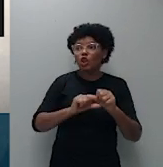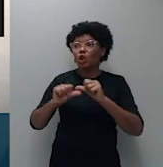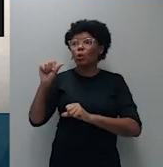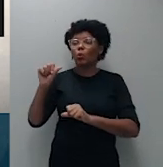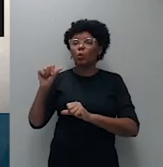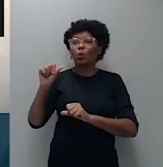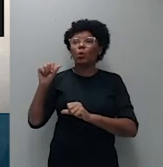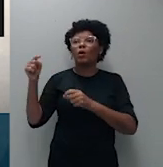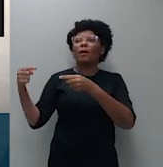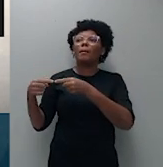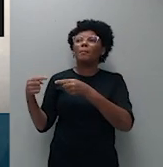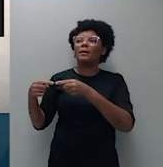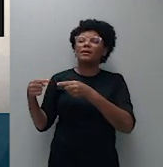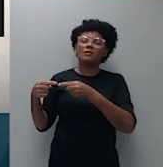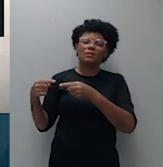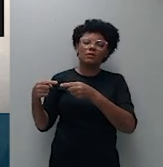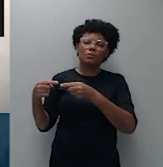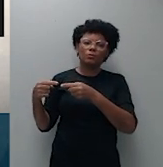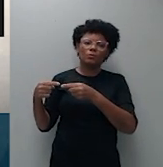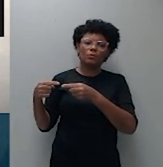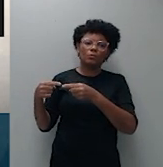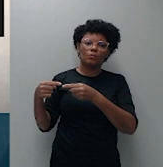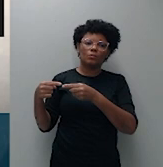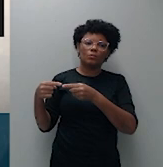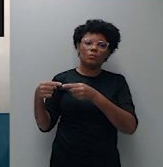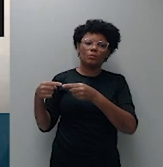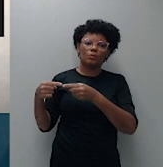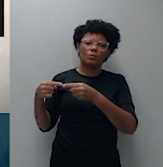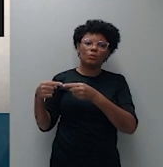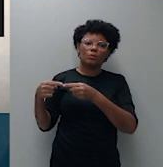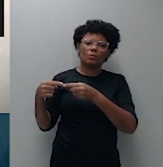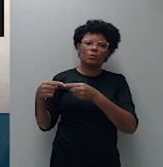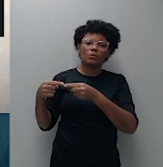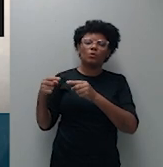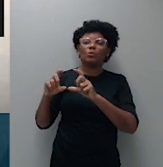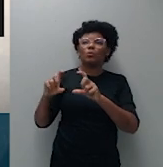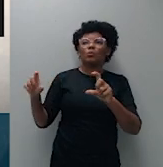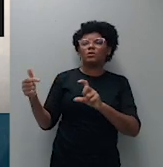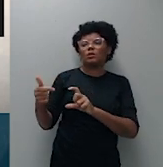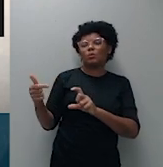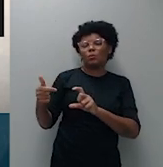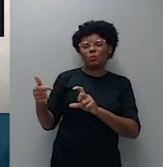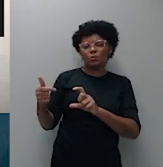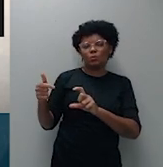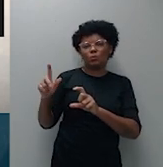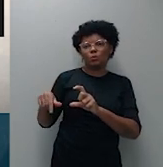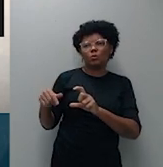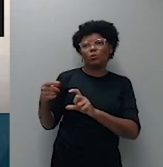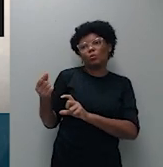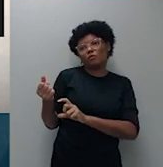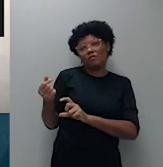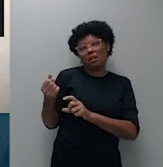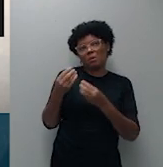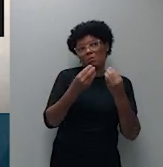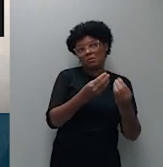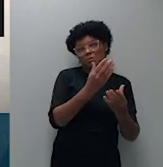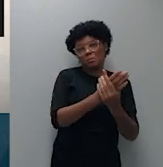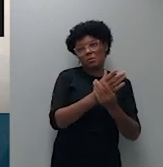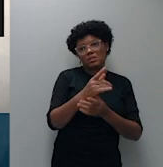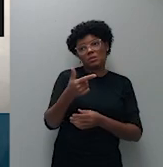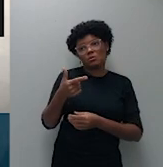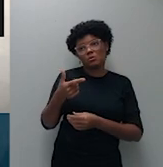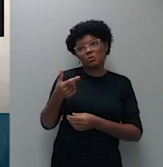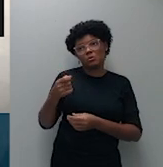mudou-se para aplicação do critério do para o segundo no caso o valor da causa